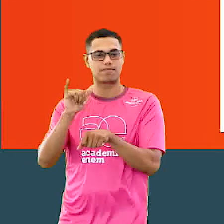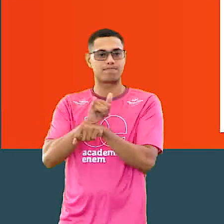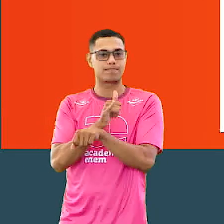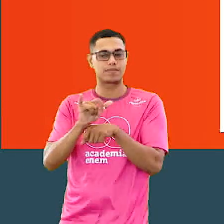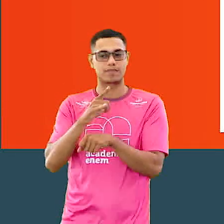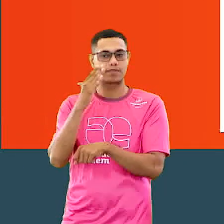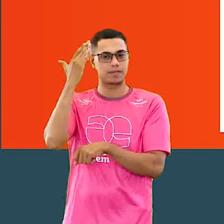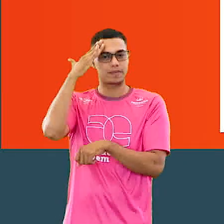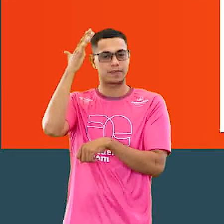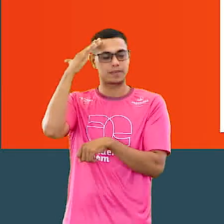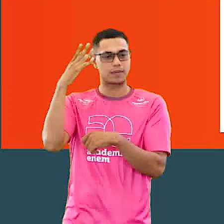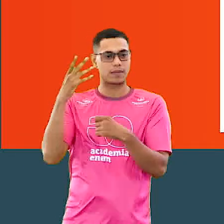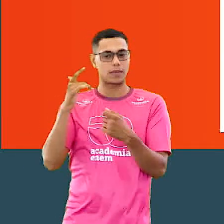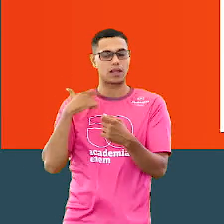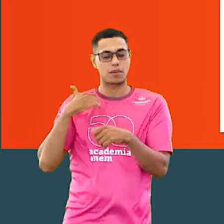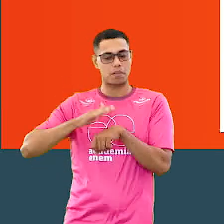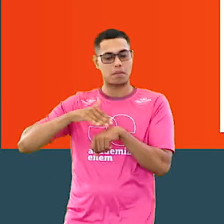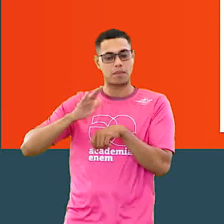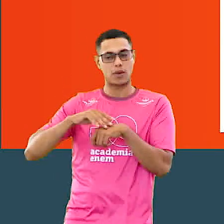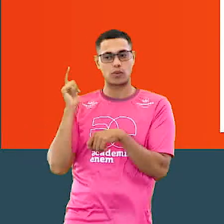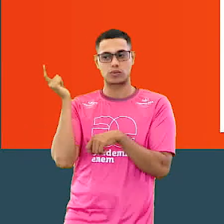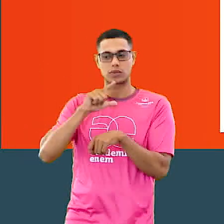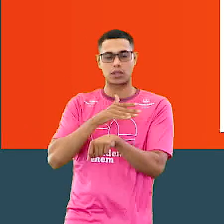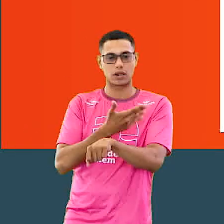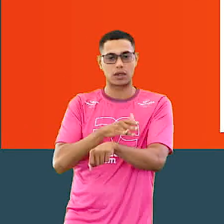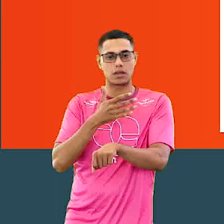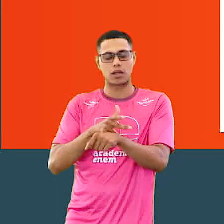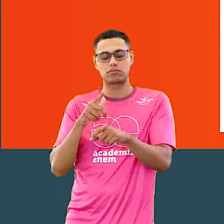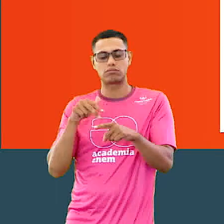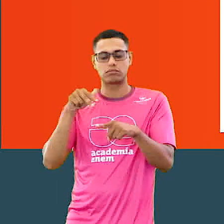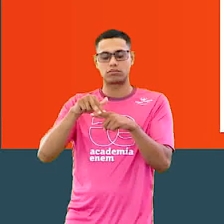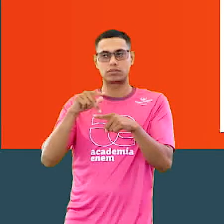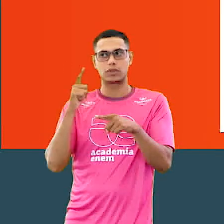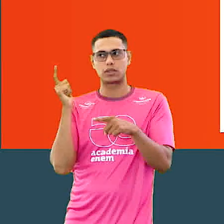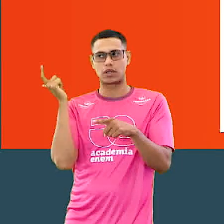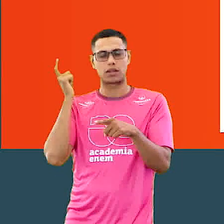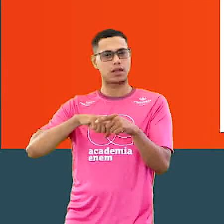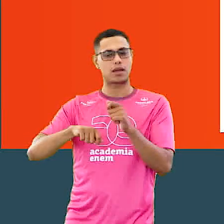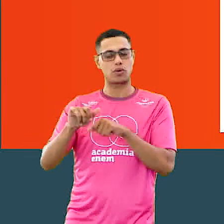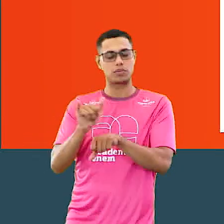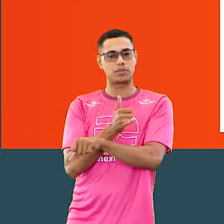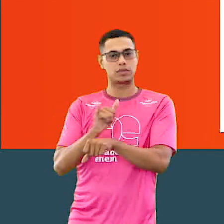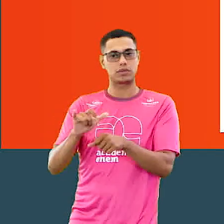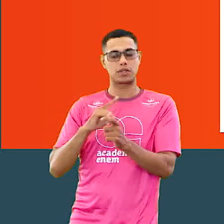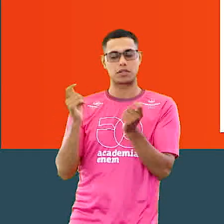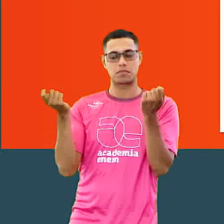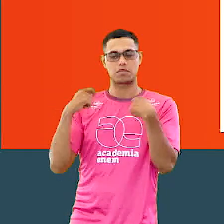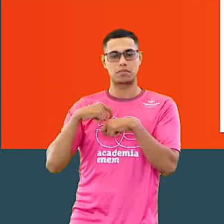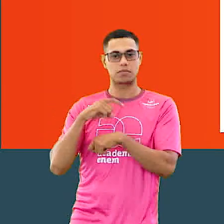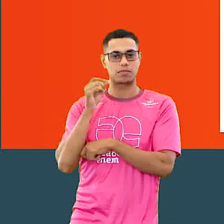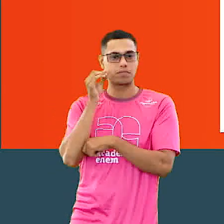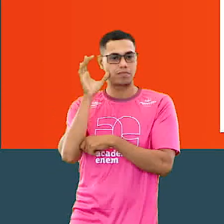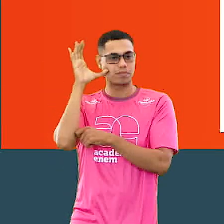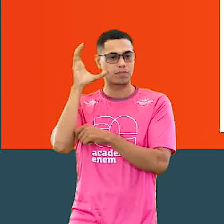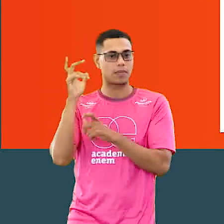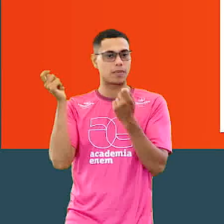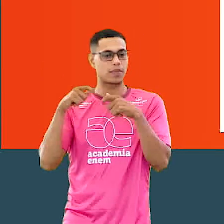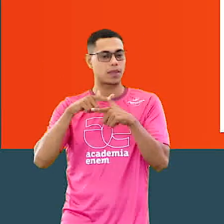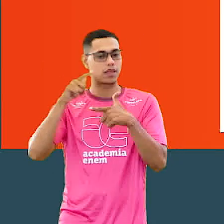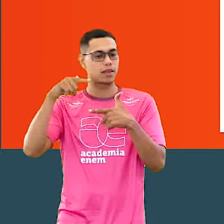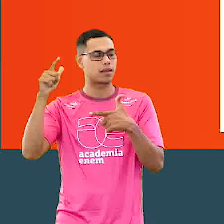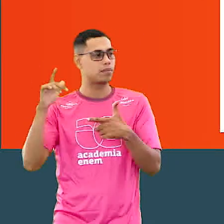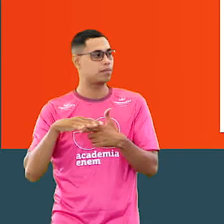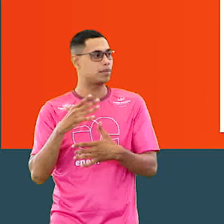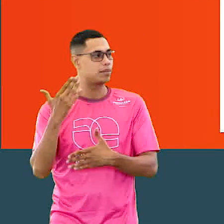obstáculo, para que você consiga treinar acima daquilo ali. E esses dados são importantes e vão ajudar vocês nisso, tá